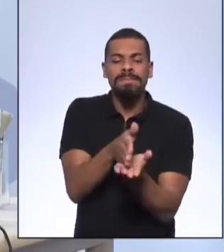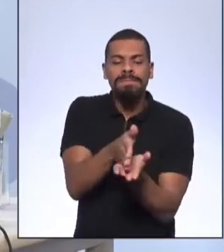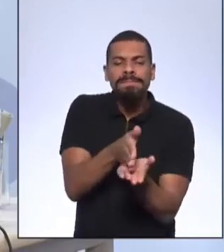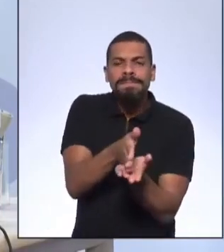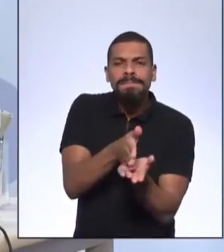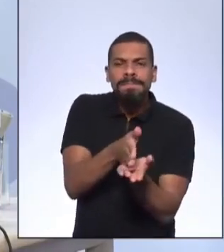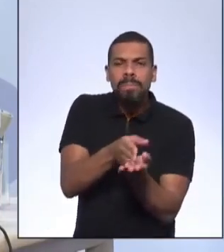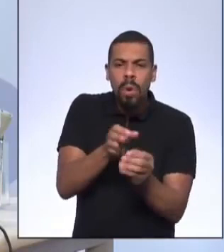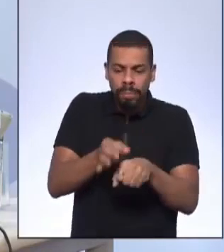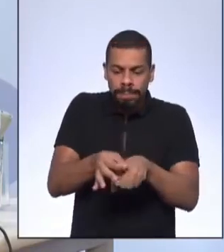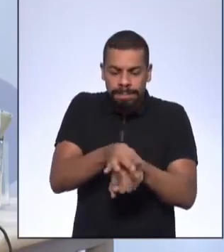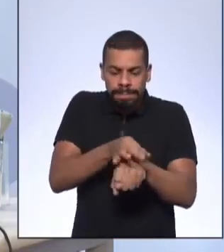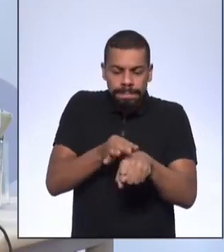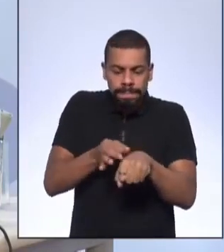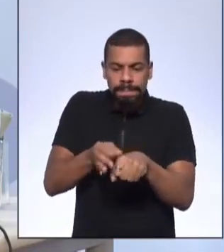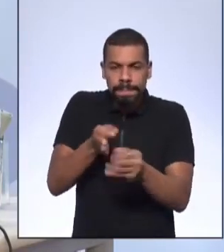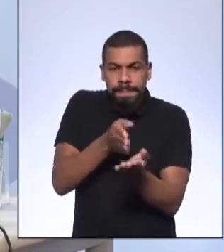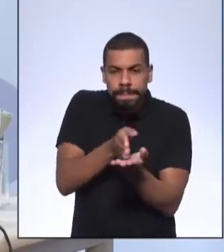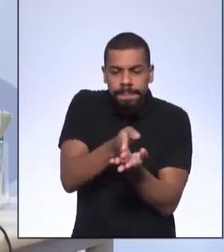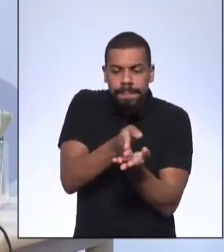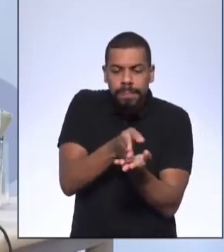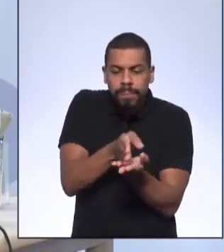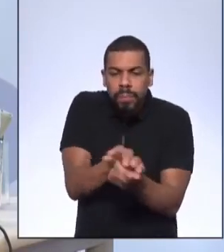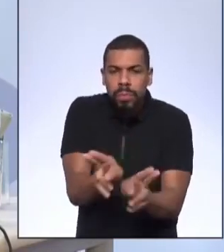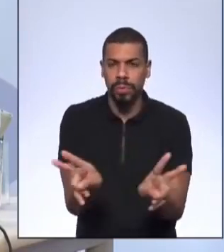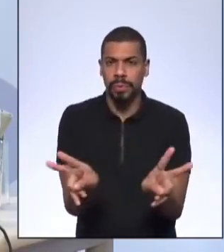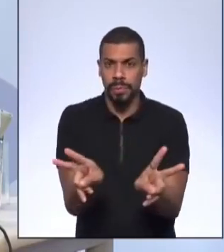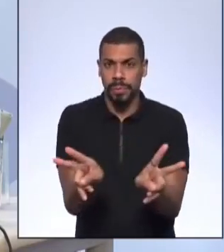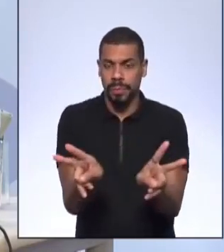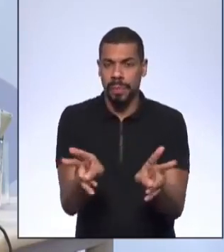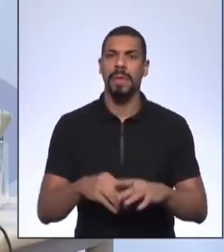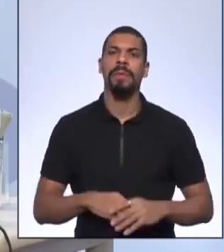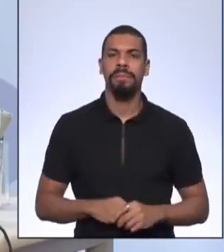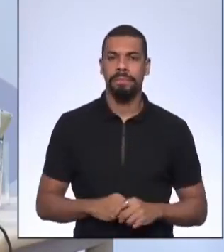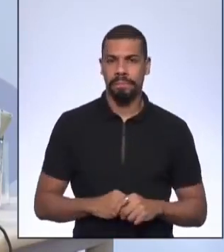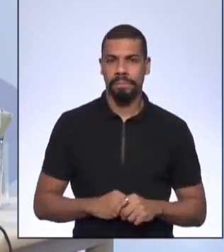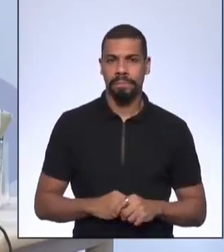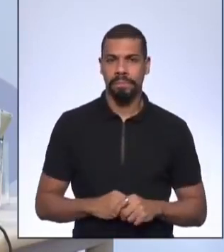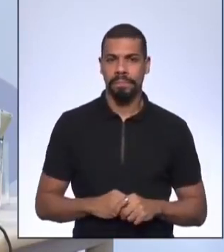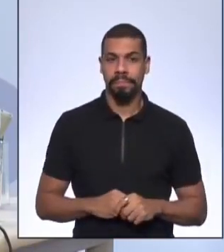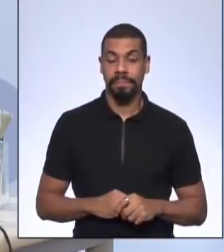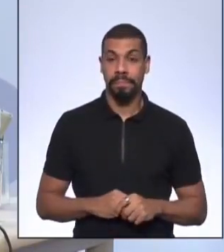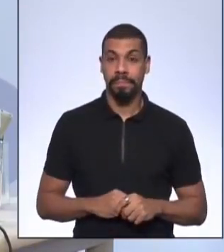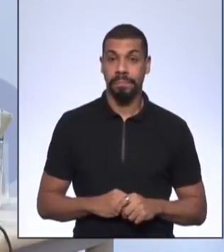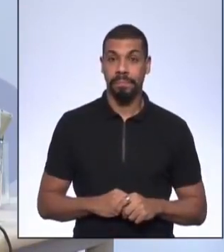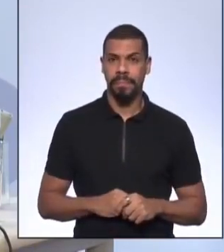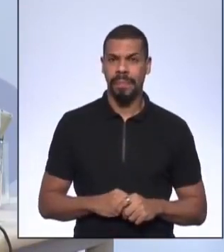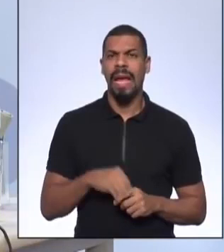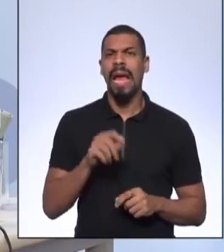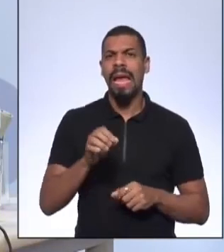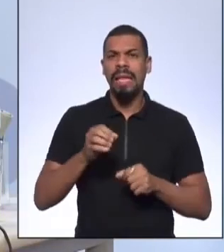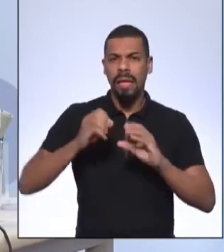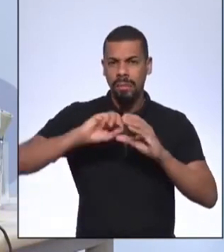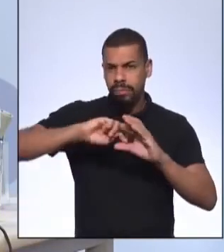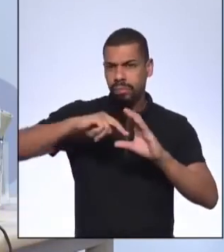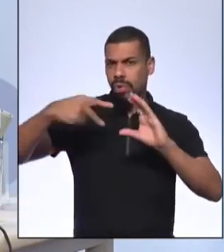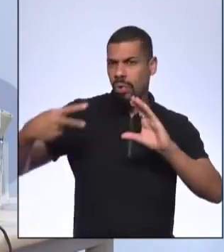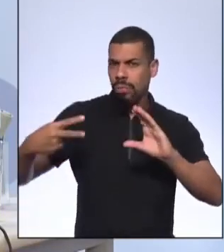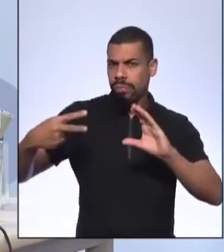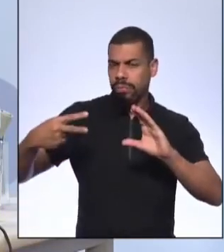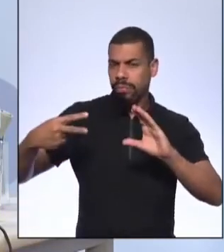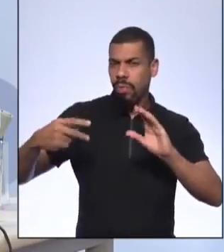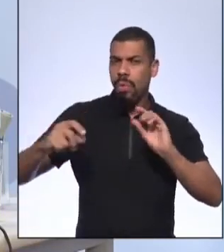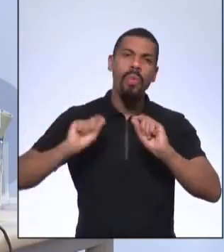na placa equatorial da célula, no meio da célula, ok? Aí, esses cromossomos vão sofrer um processo